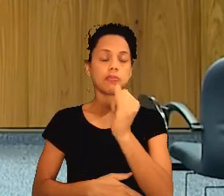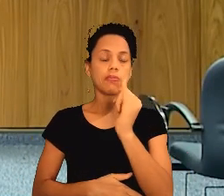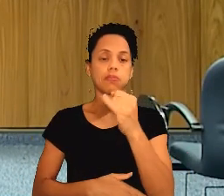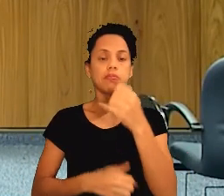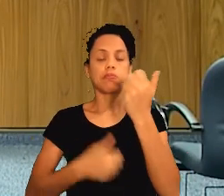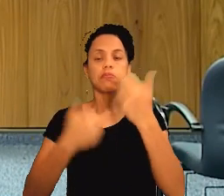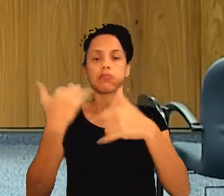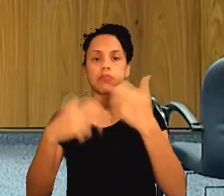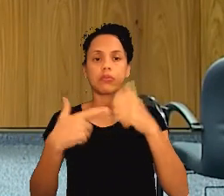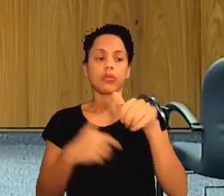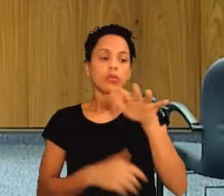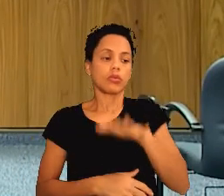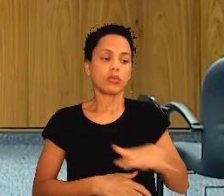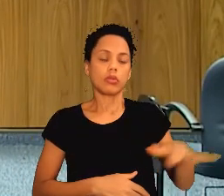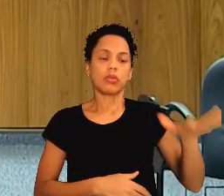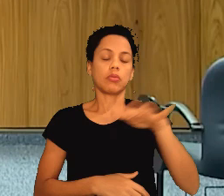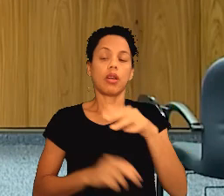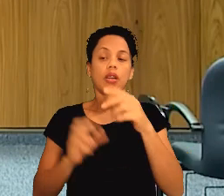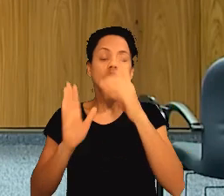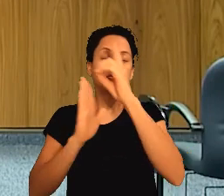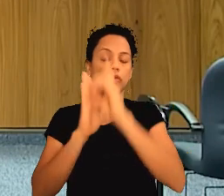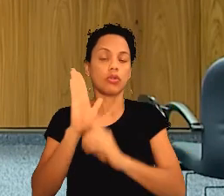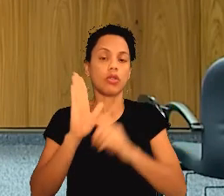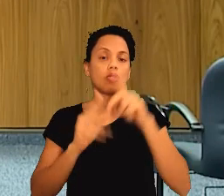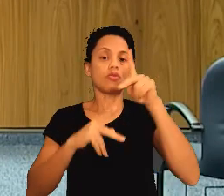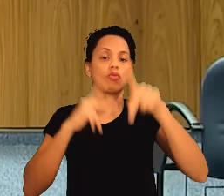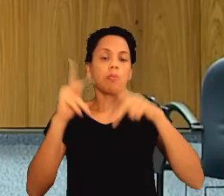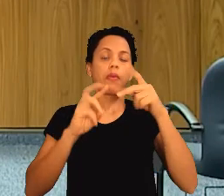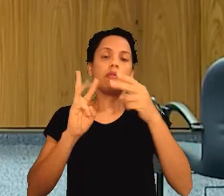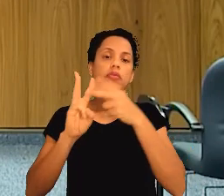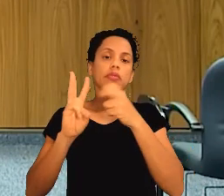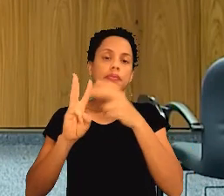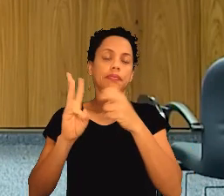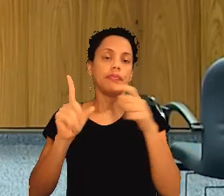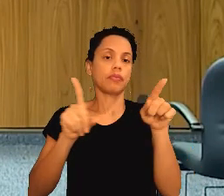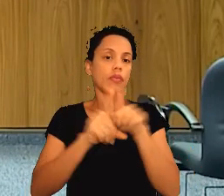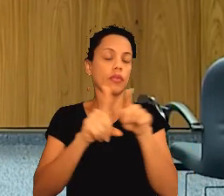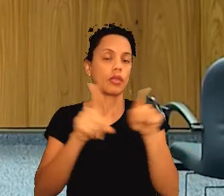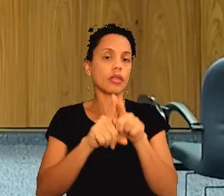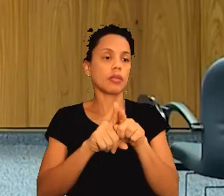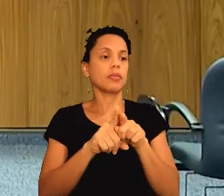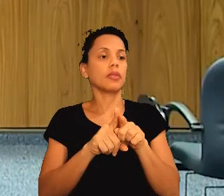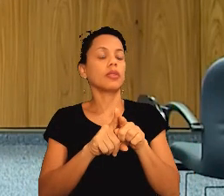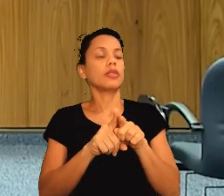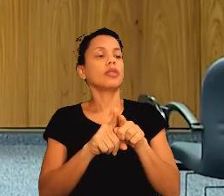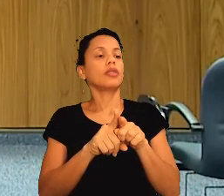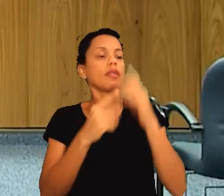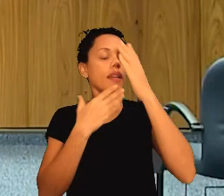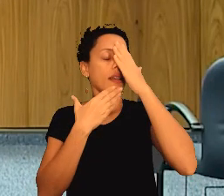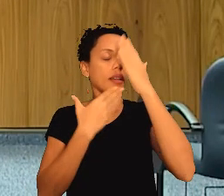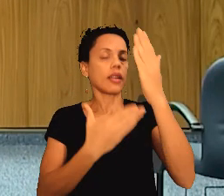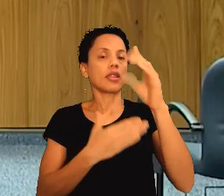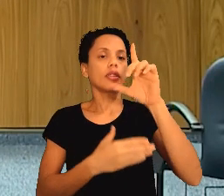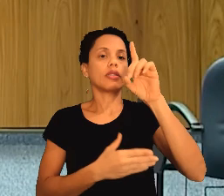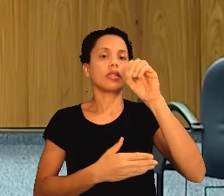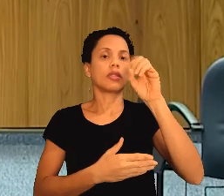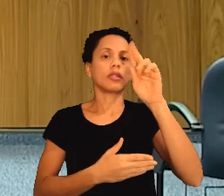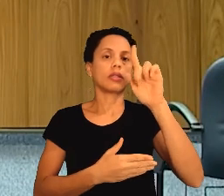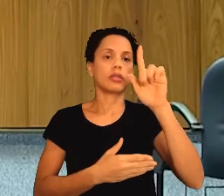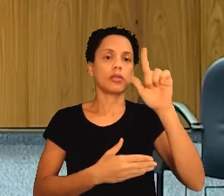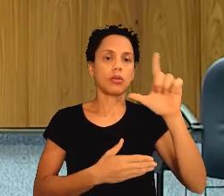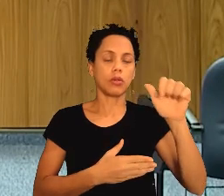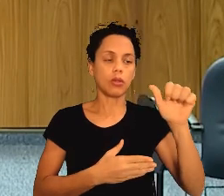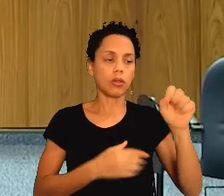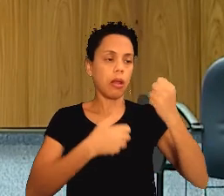dos direitos dos povos indígenas nesses espaços. E agradecer também a inspiradora fala do Douglas, do professor